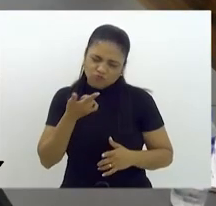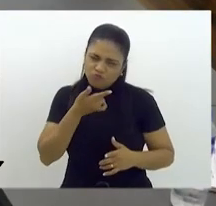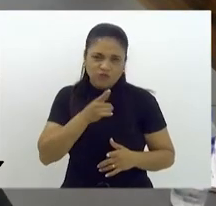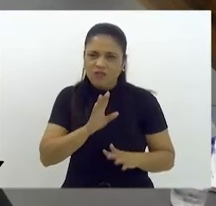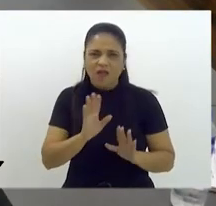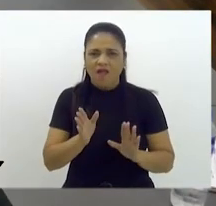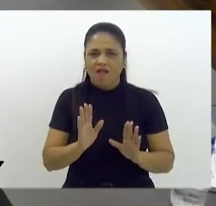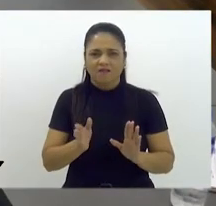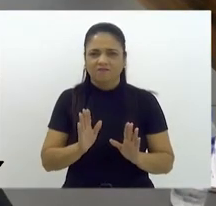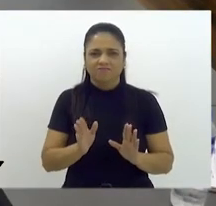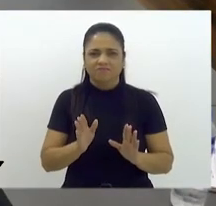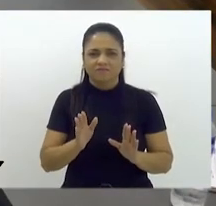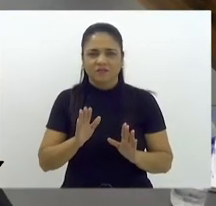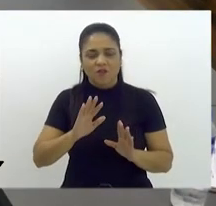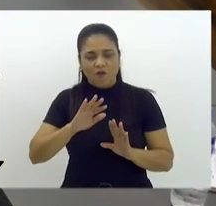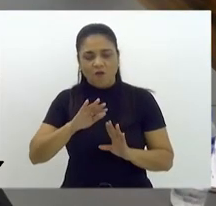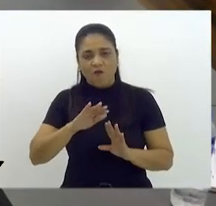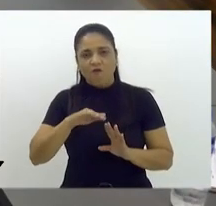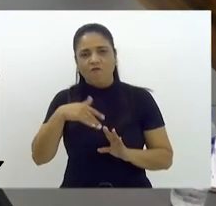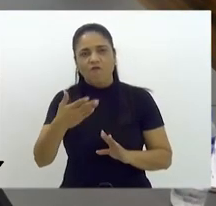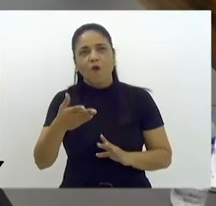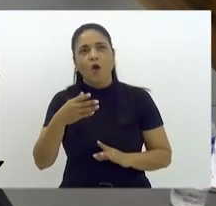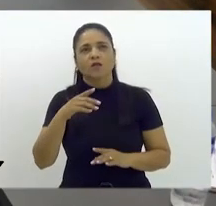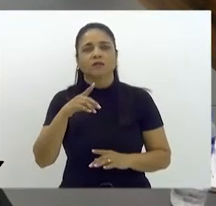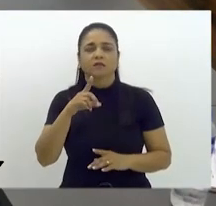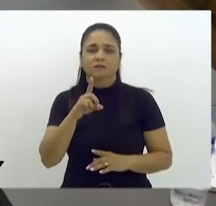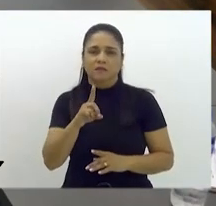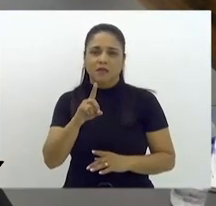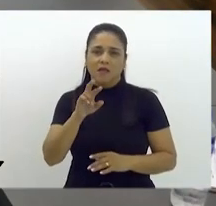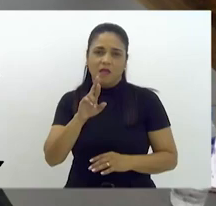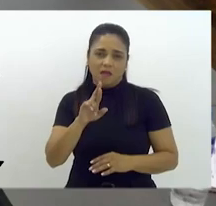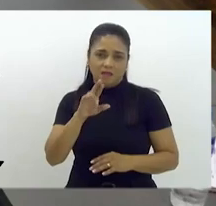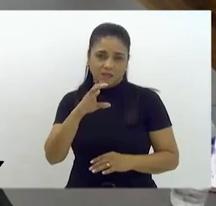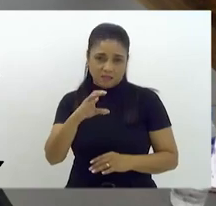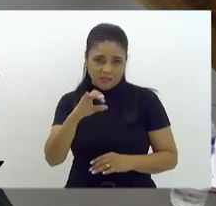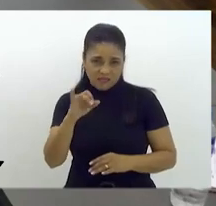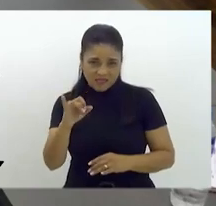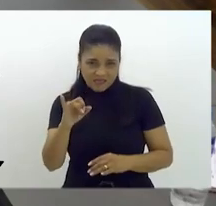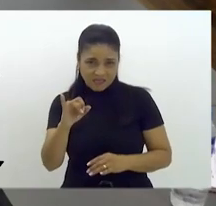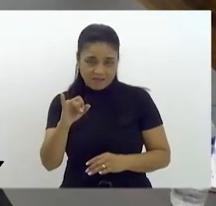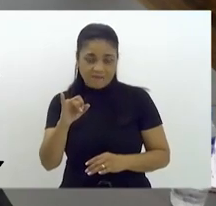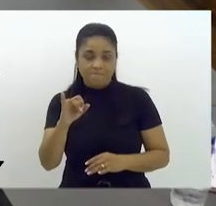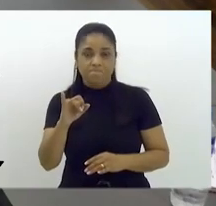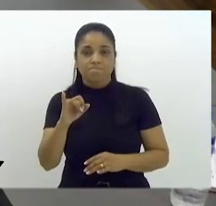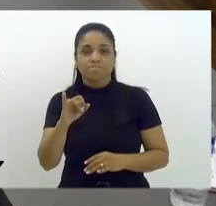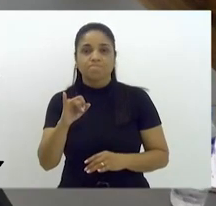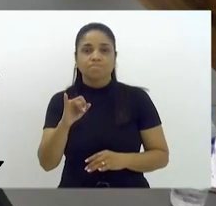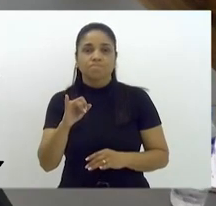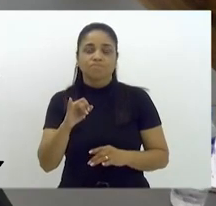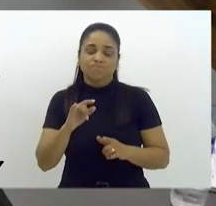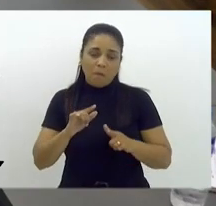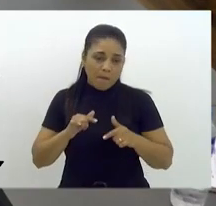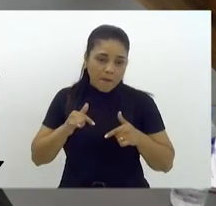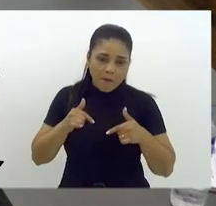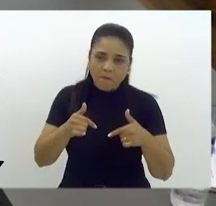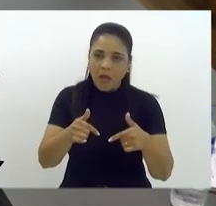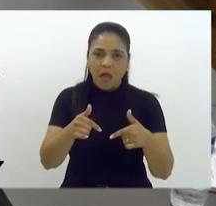se não fora da brci por exemplo acredito não seja praticado de forma frequente